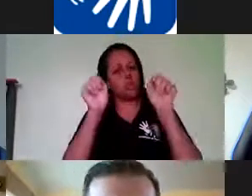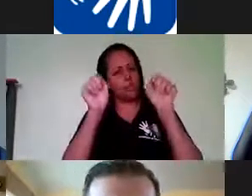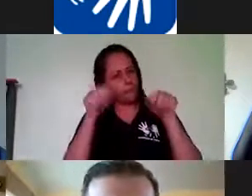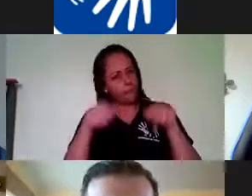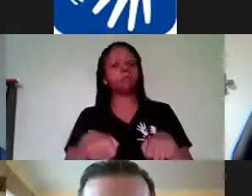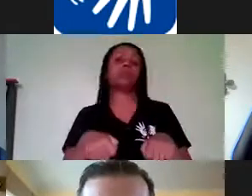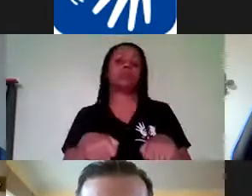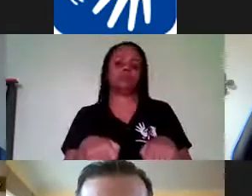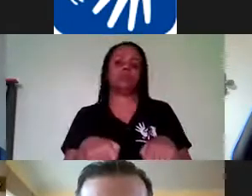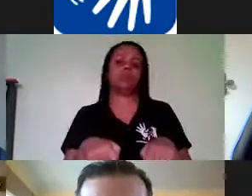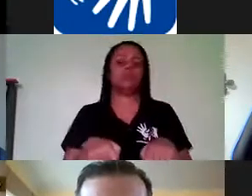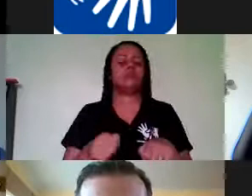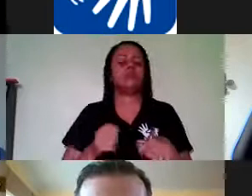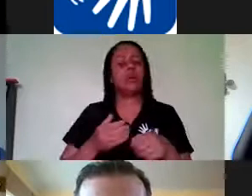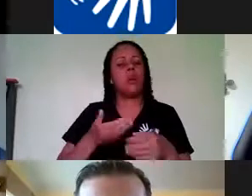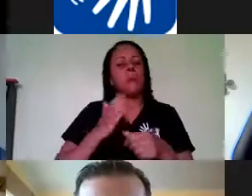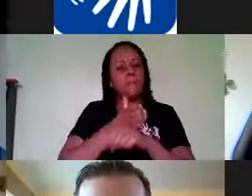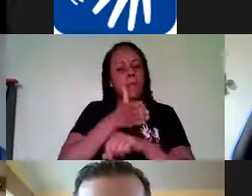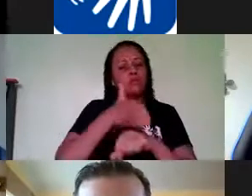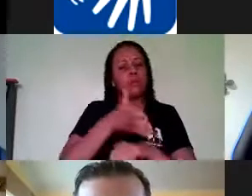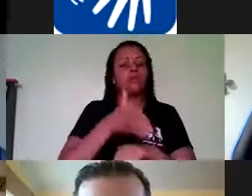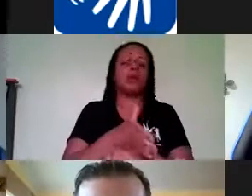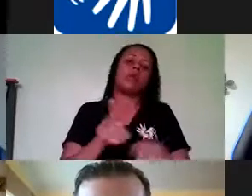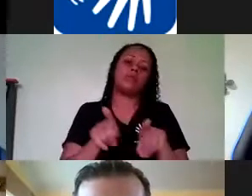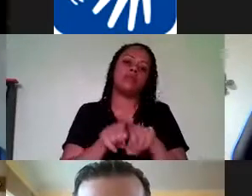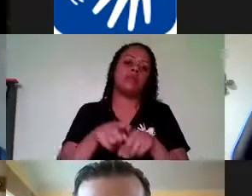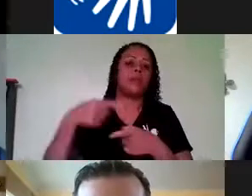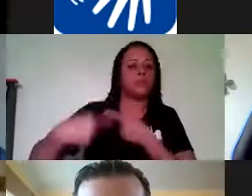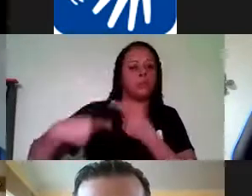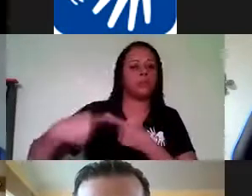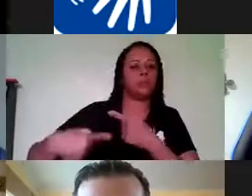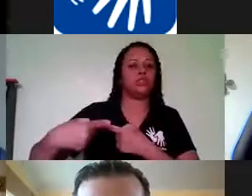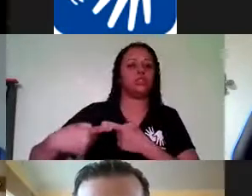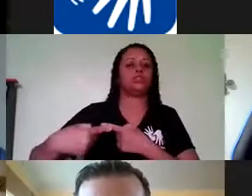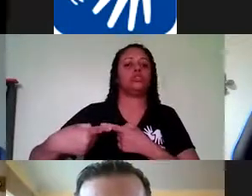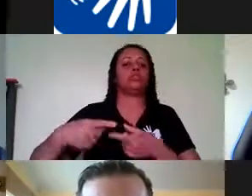para plena participação política e sindical do nosso povo. Obrigada, tá?